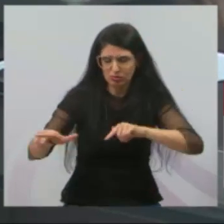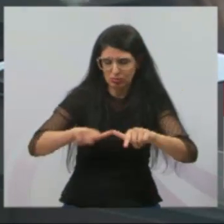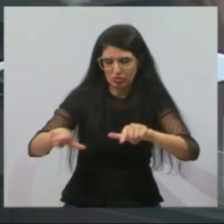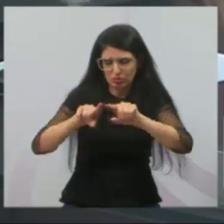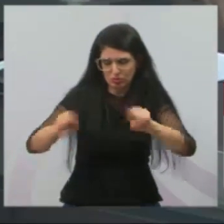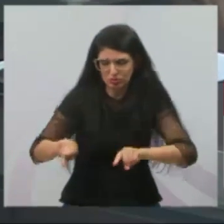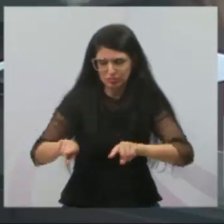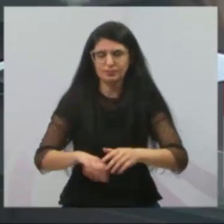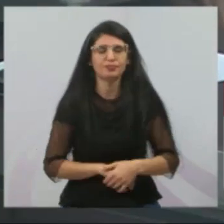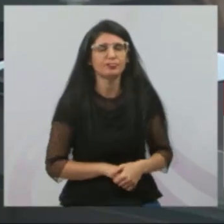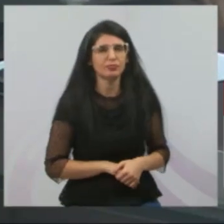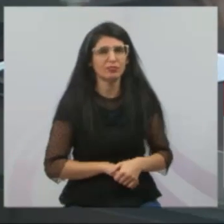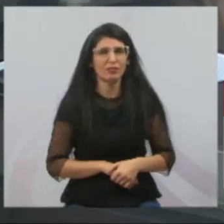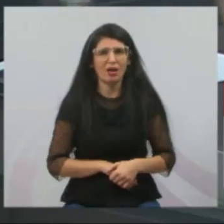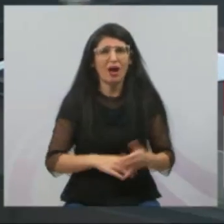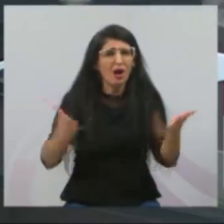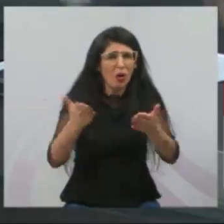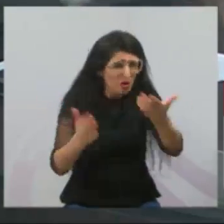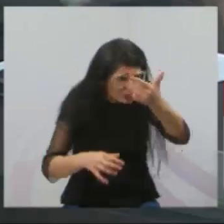de novo.